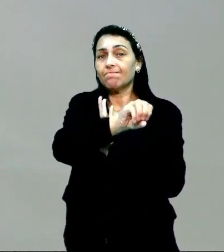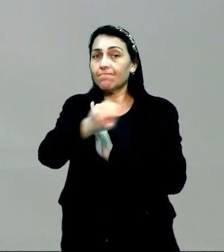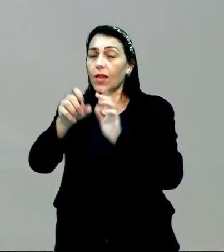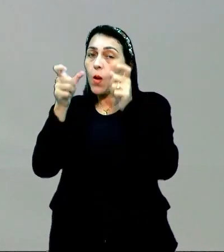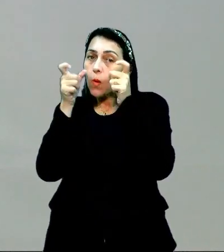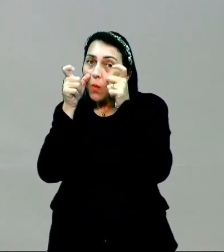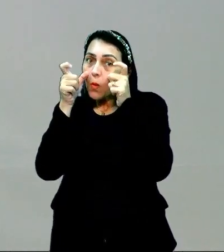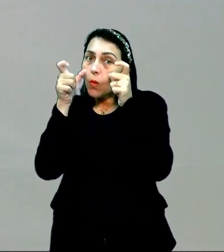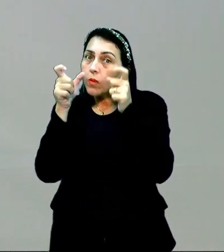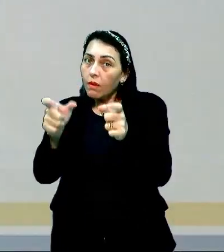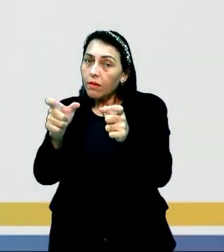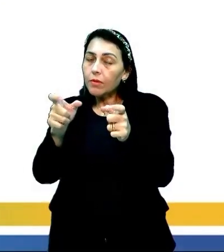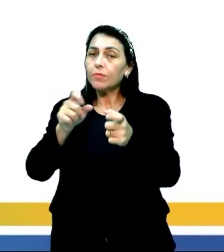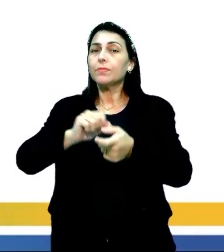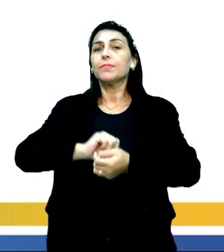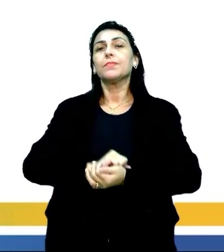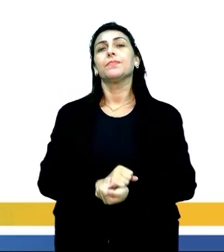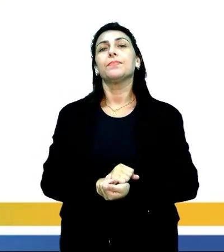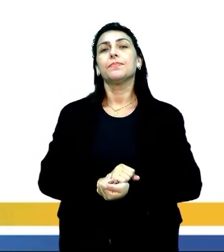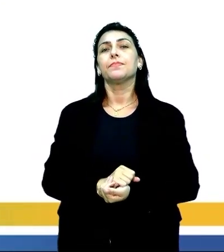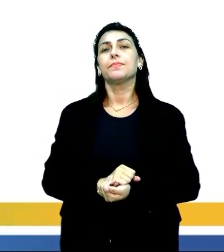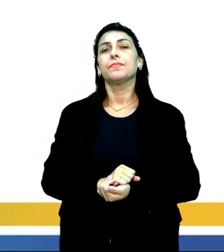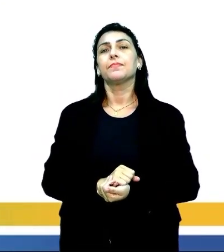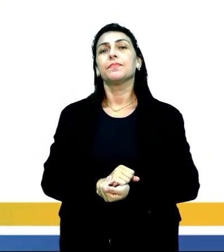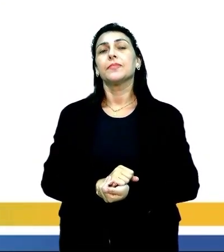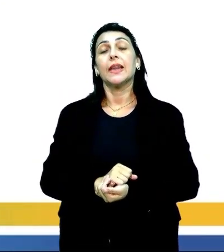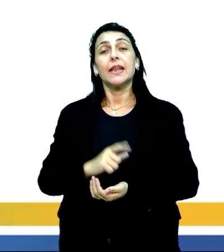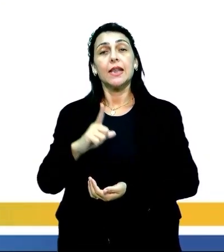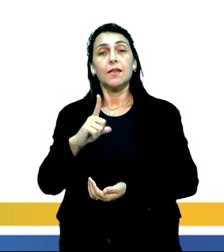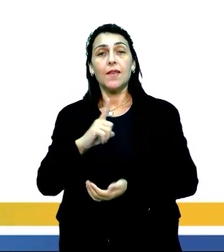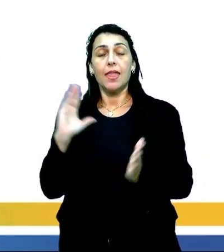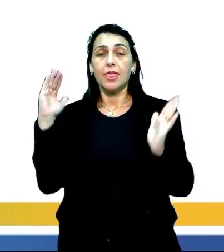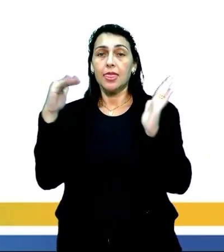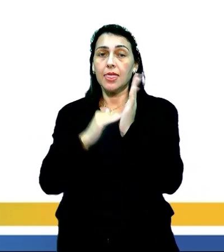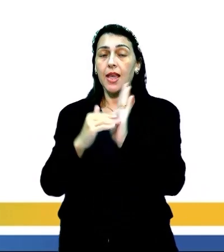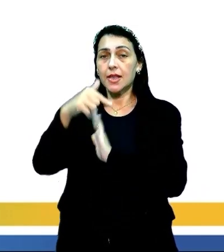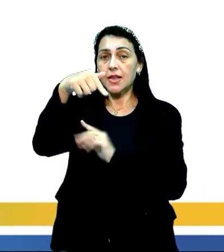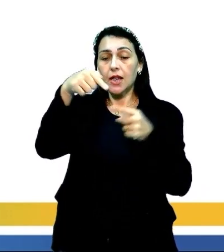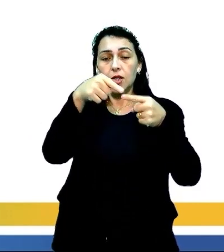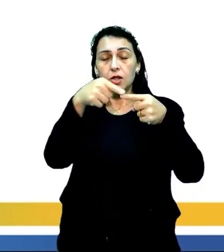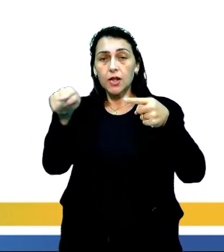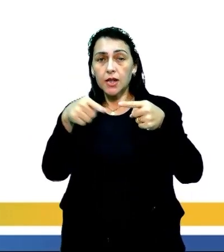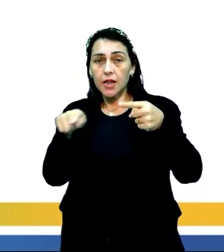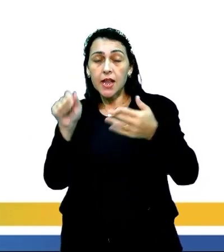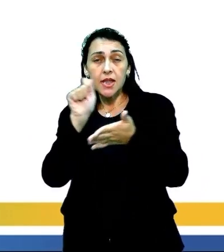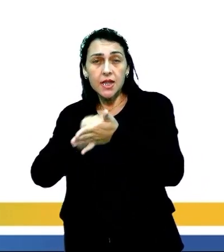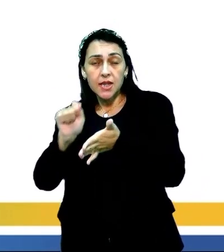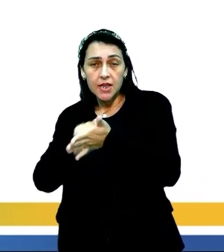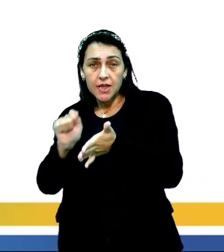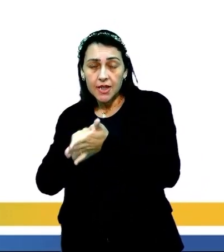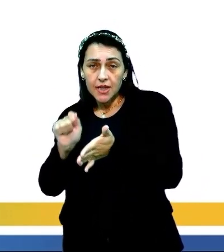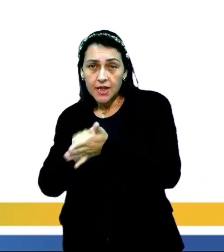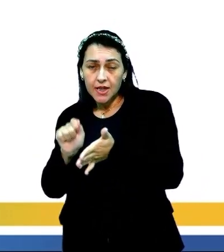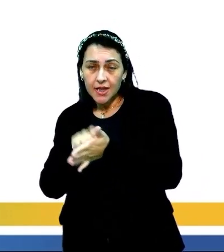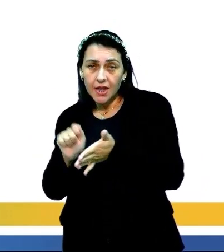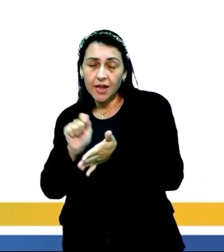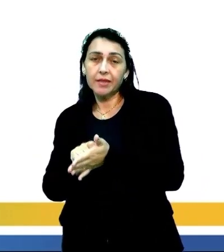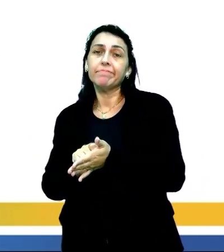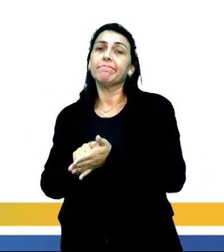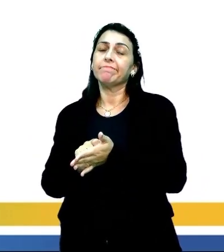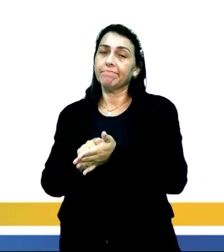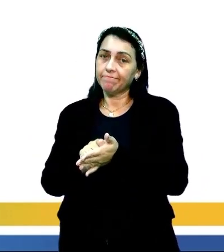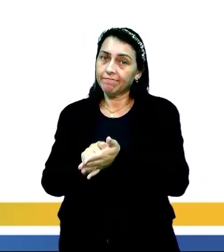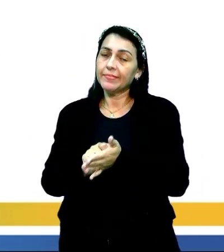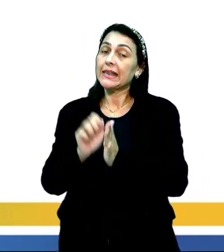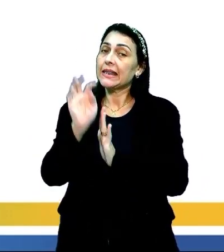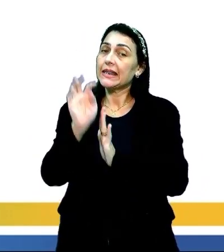bastante atenção, fique de olho. Tiver até 7 linhas escritas, sendo